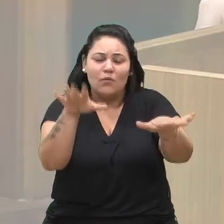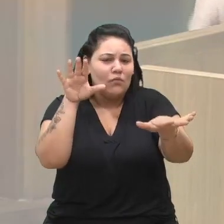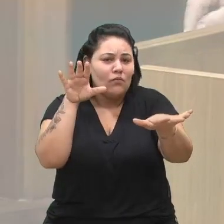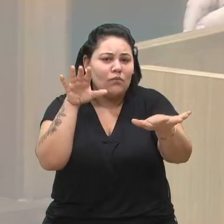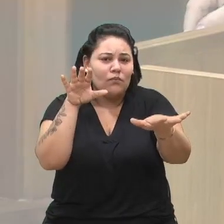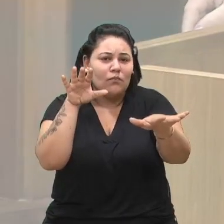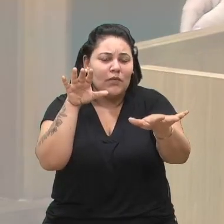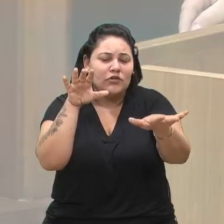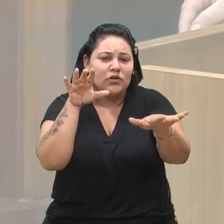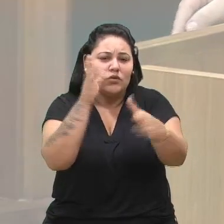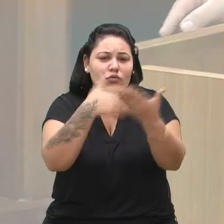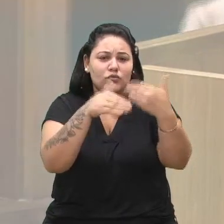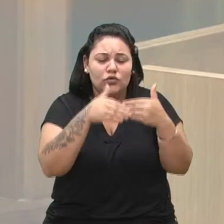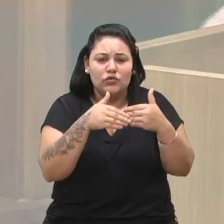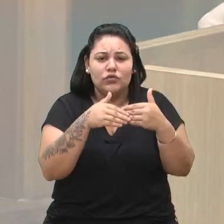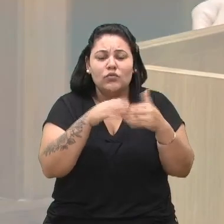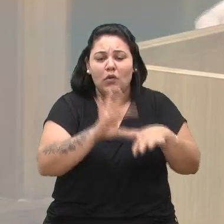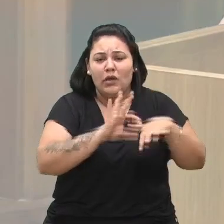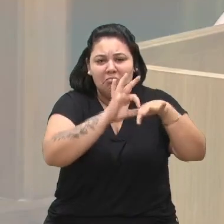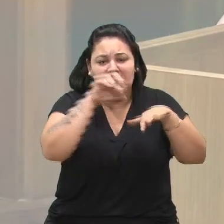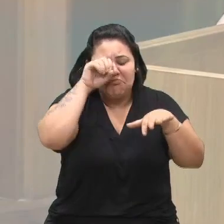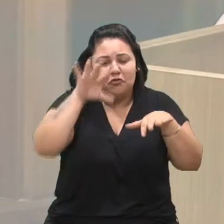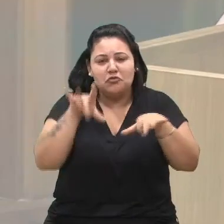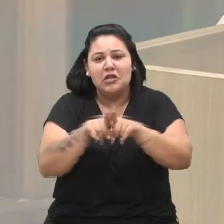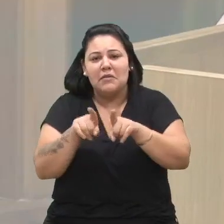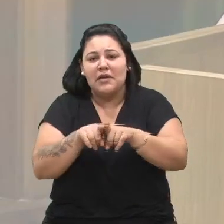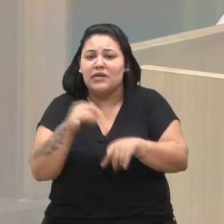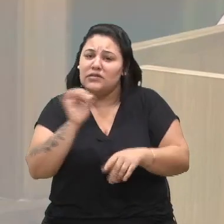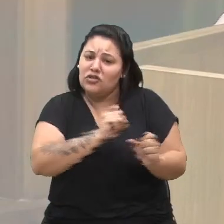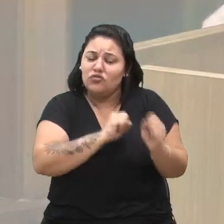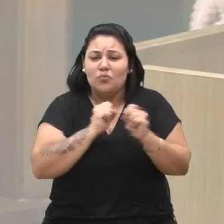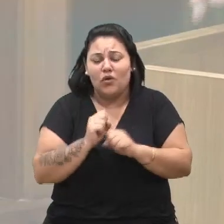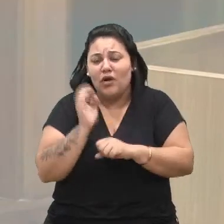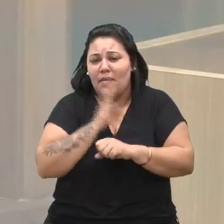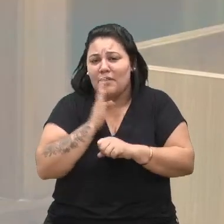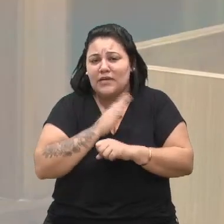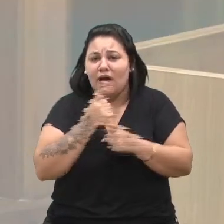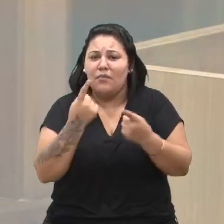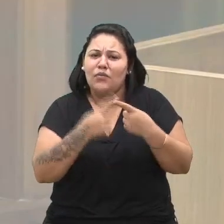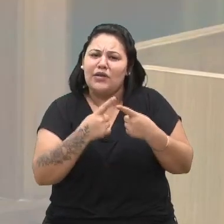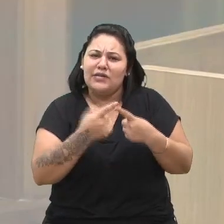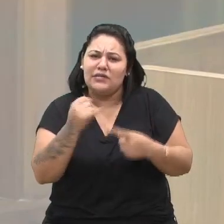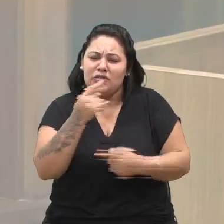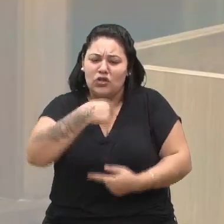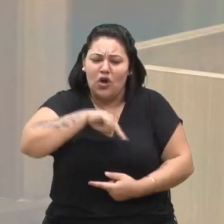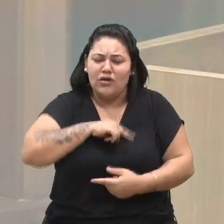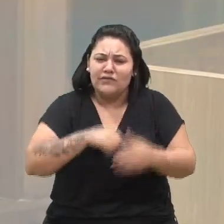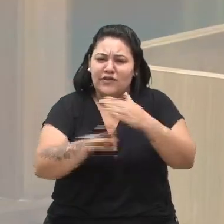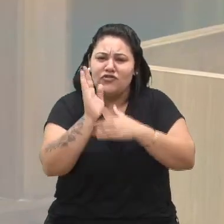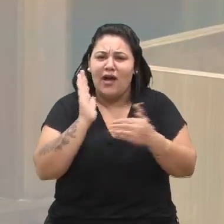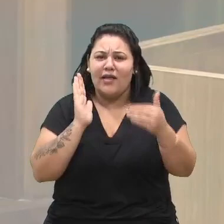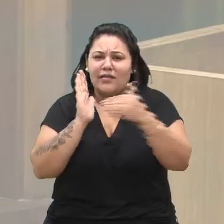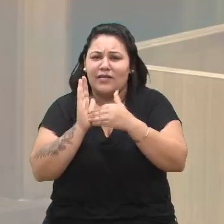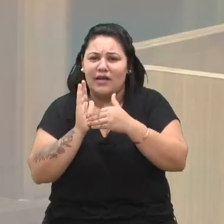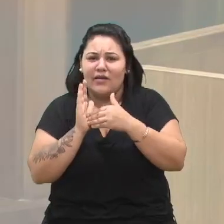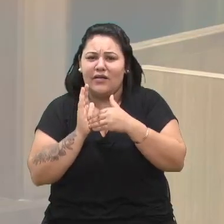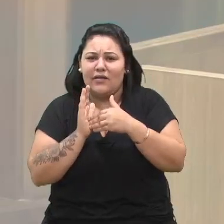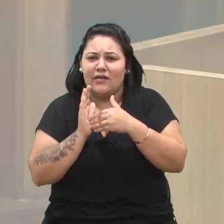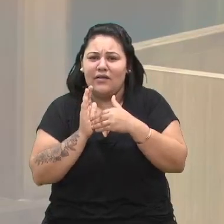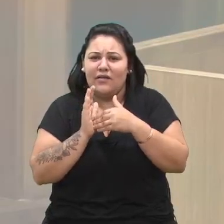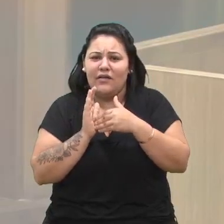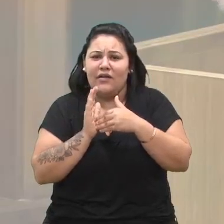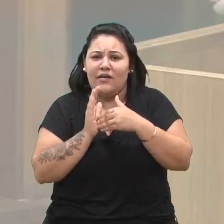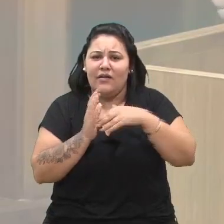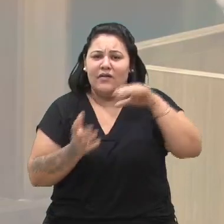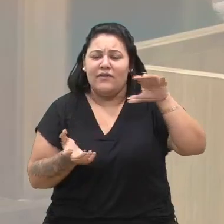do governo, o vereador Fiuza, que se a gente pudesse dar celeridade. Porque se a gente for para Brasília e não tiver isso que o Frei